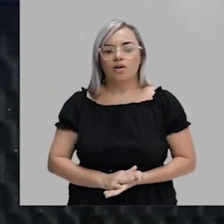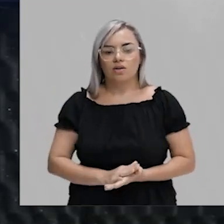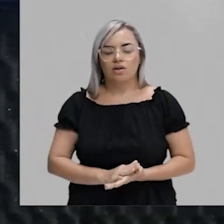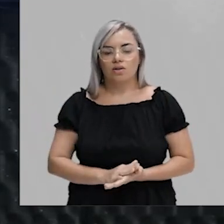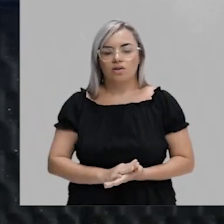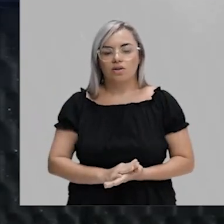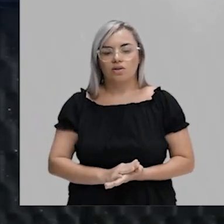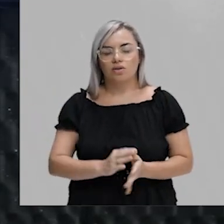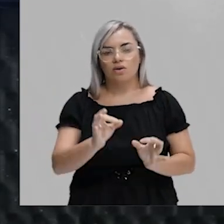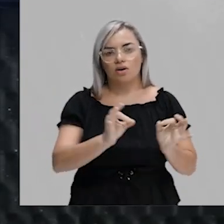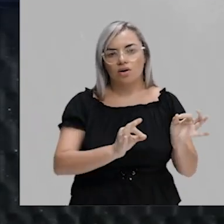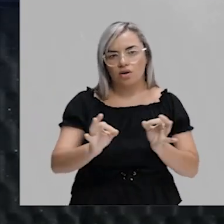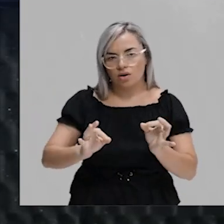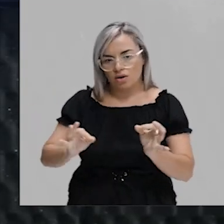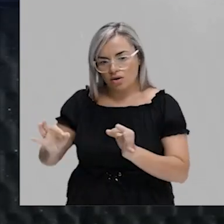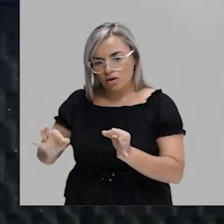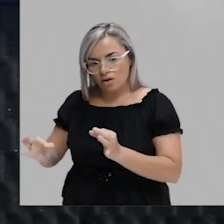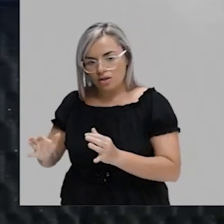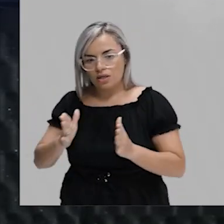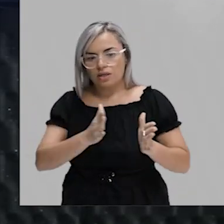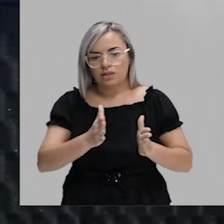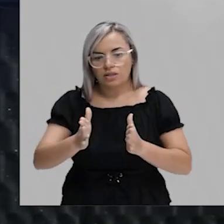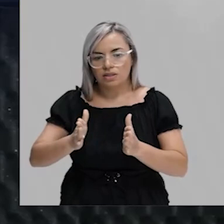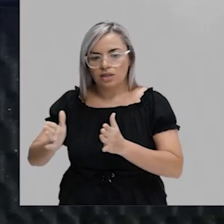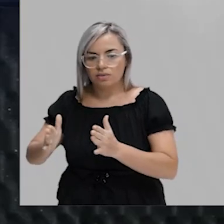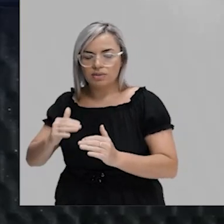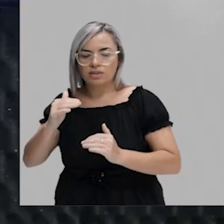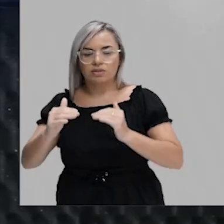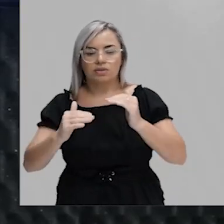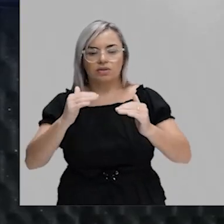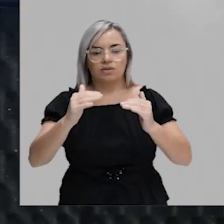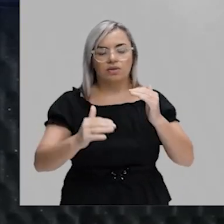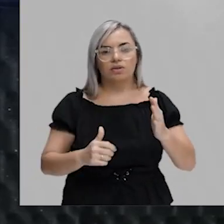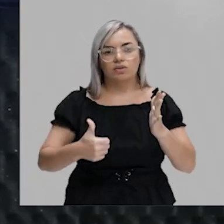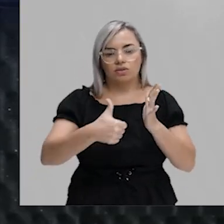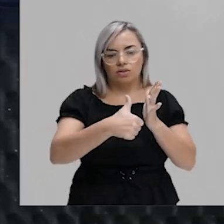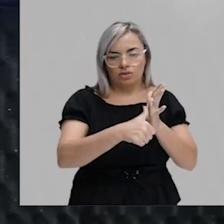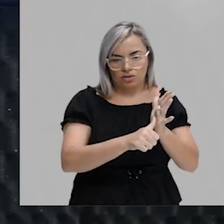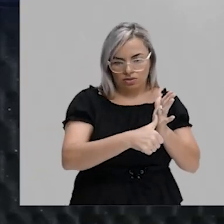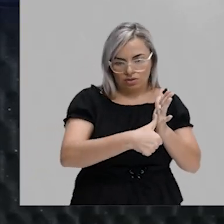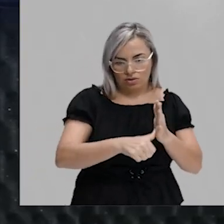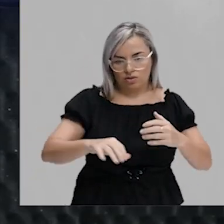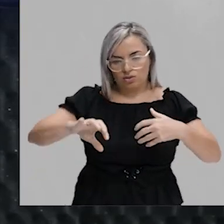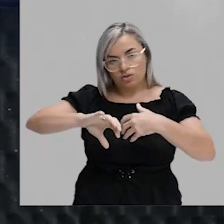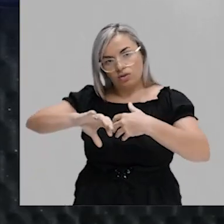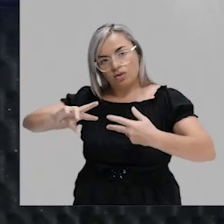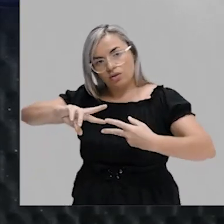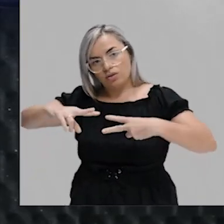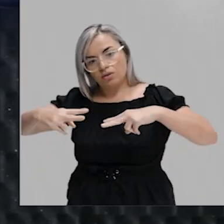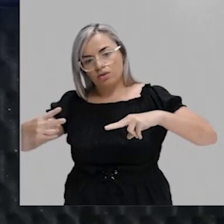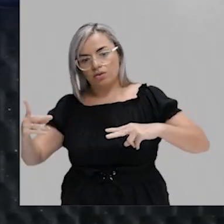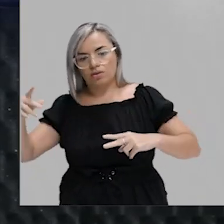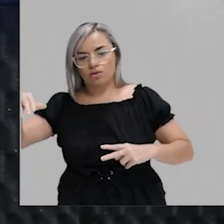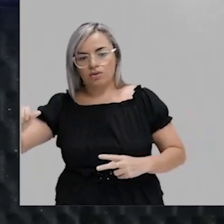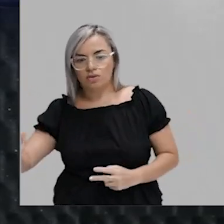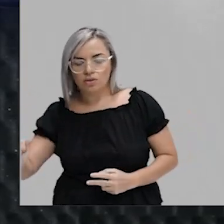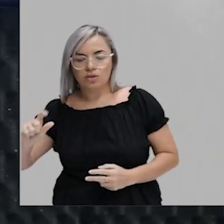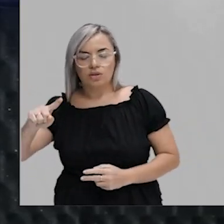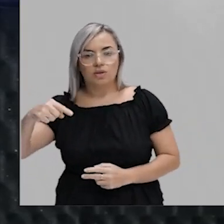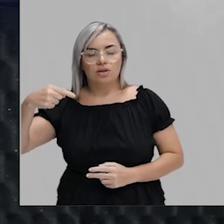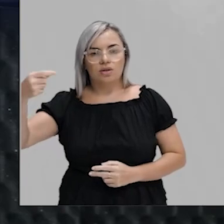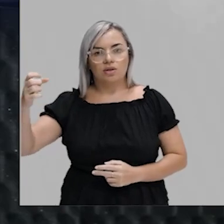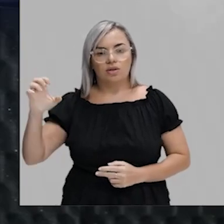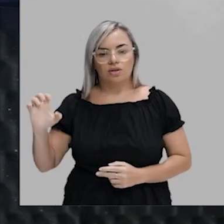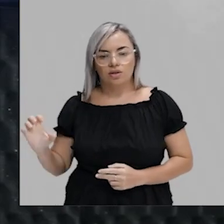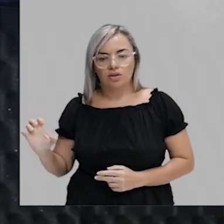do fingerprint, né? Nós vamos ter o isolamento do DNA, vamos ter depois,